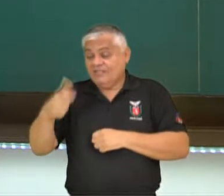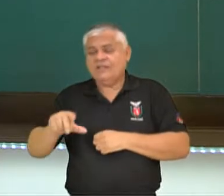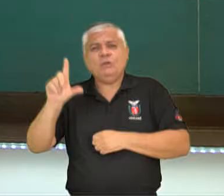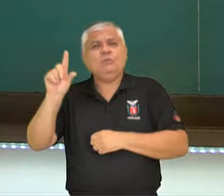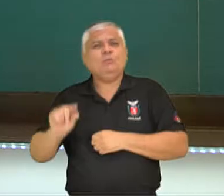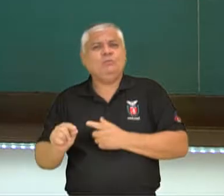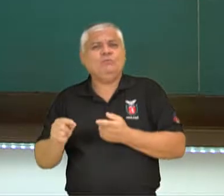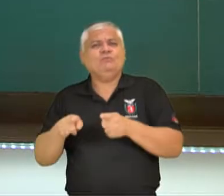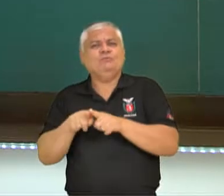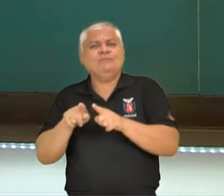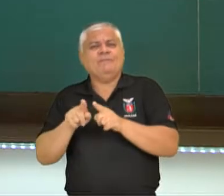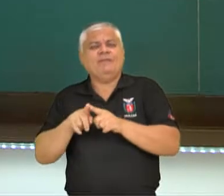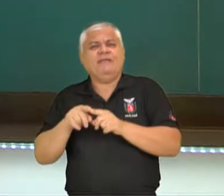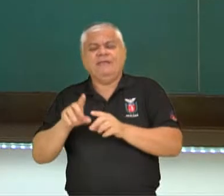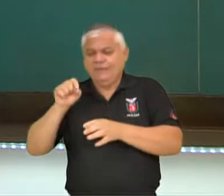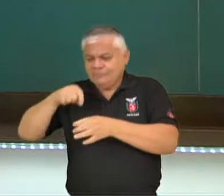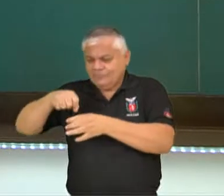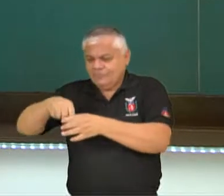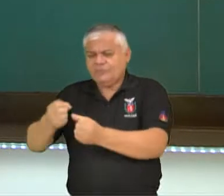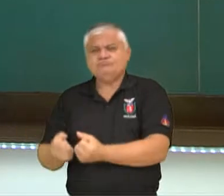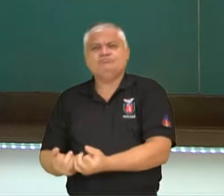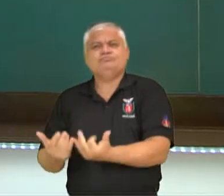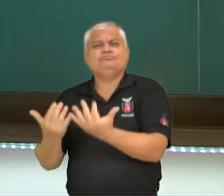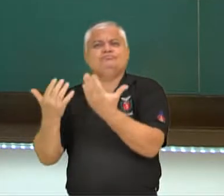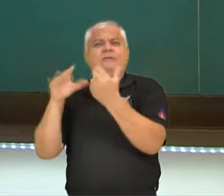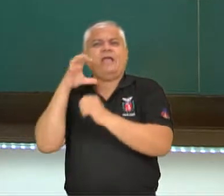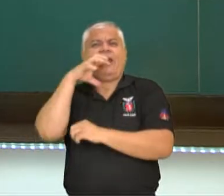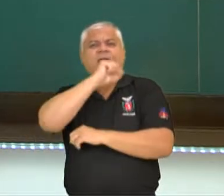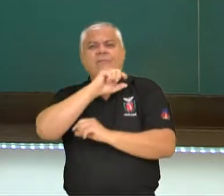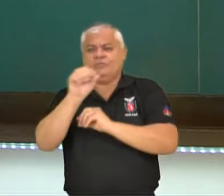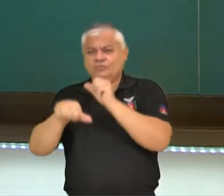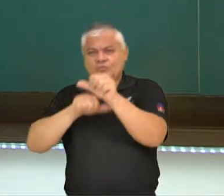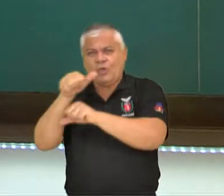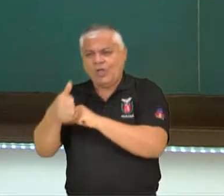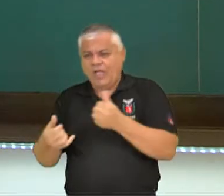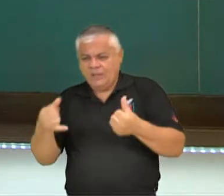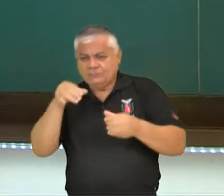mais? Autofecundação, então ele é capaz de fazer a autofecundação das ervilhas.